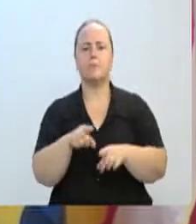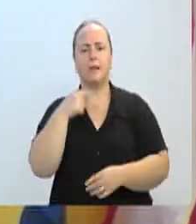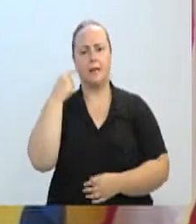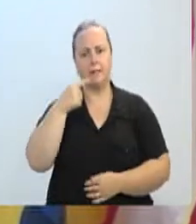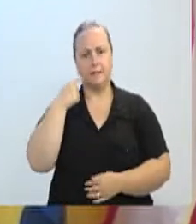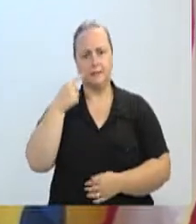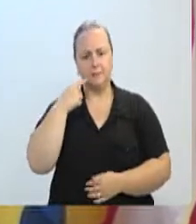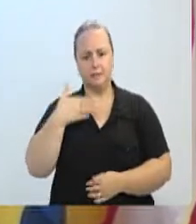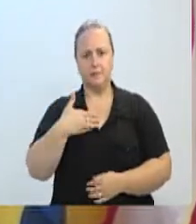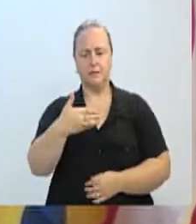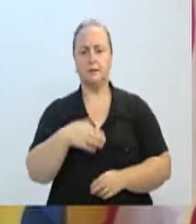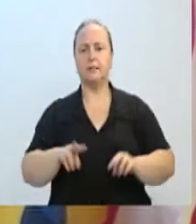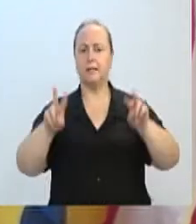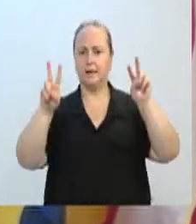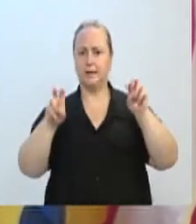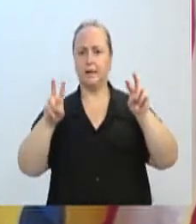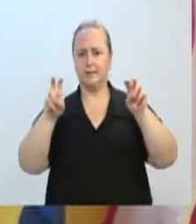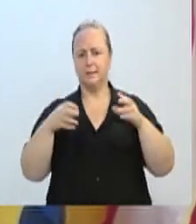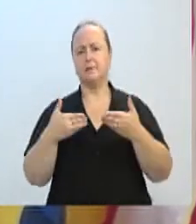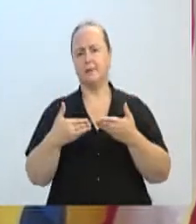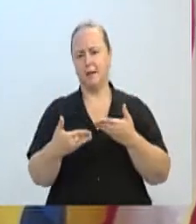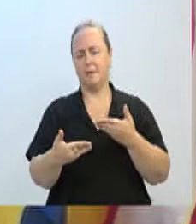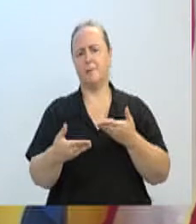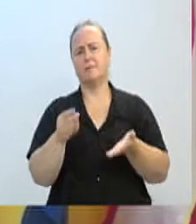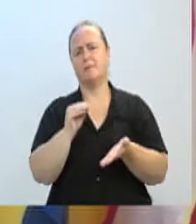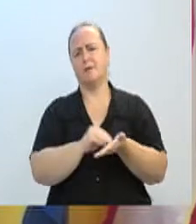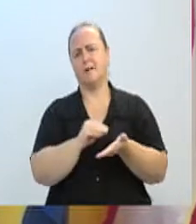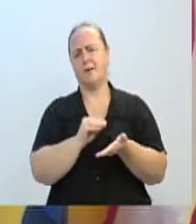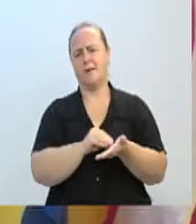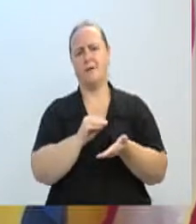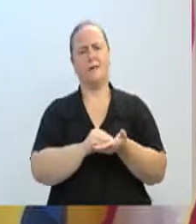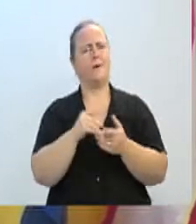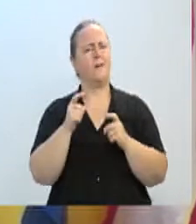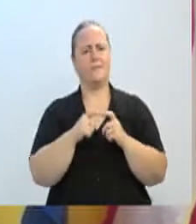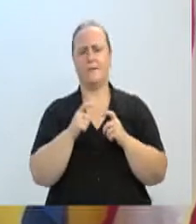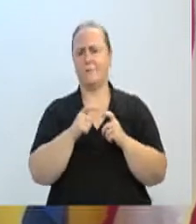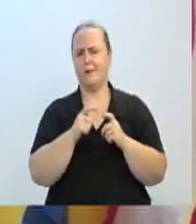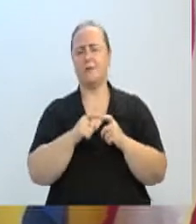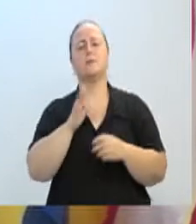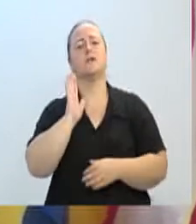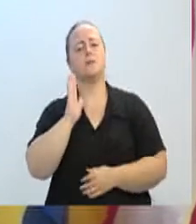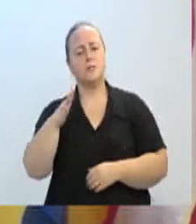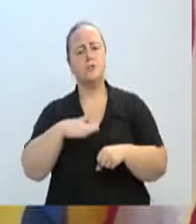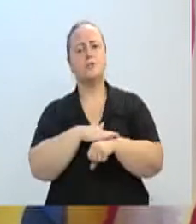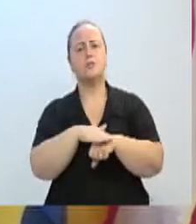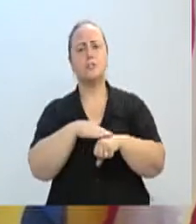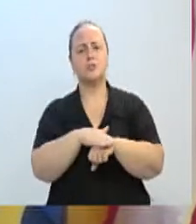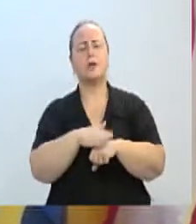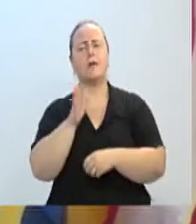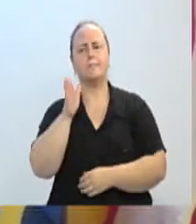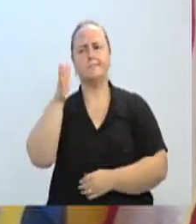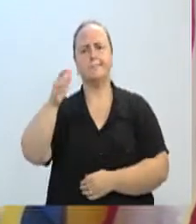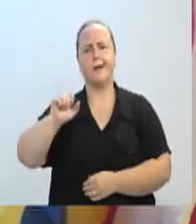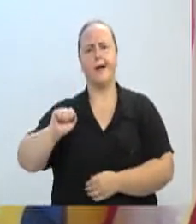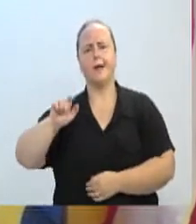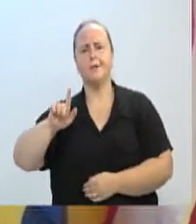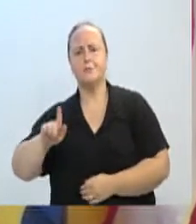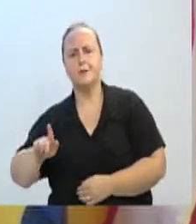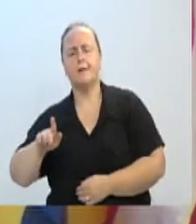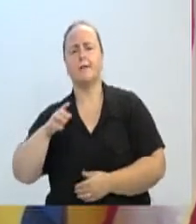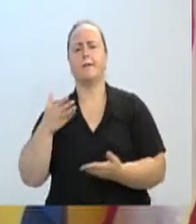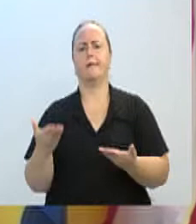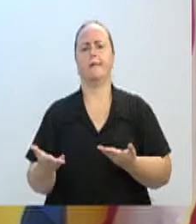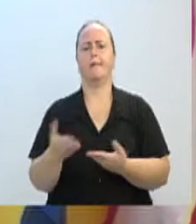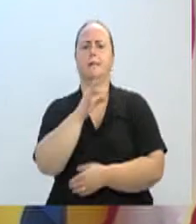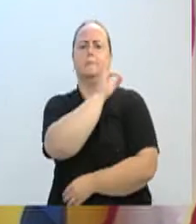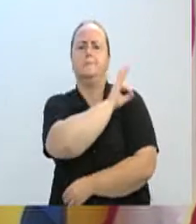ecoando bastante, é a falta de médicos. E acabei de conversar com o senhor também em AGs, em FSFs de Blumenau. Isso